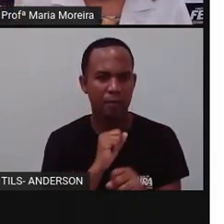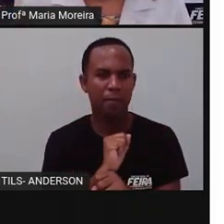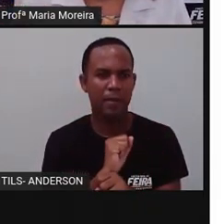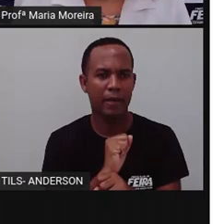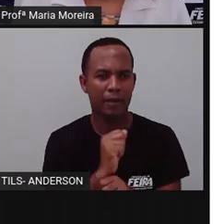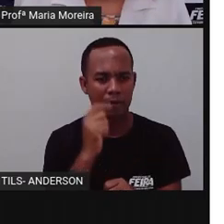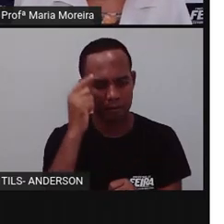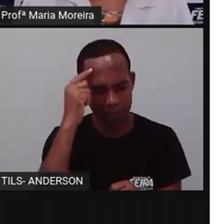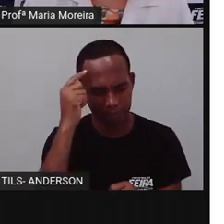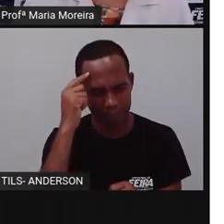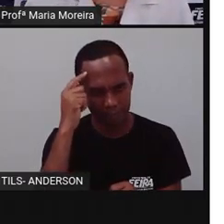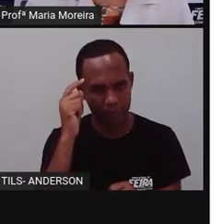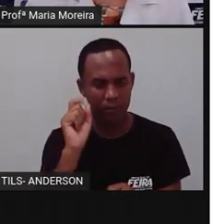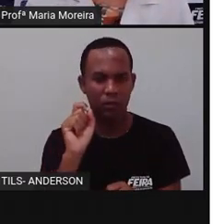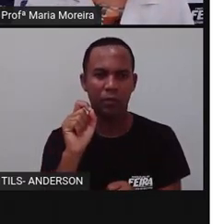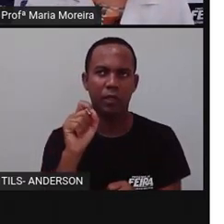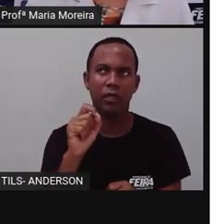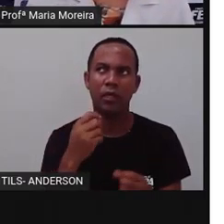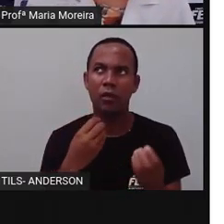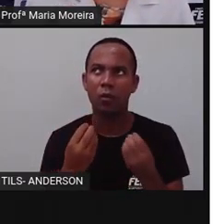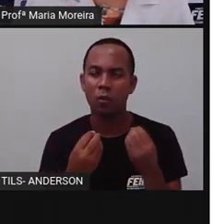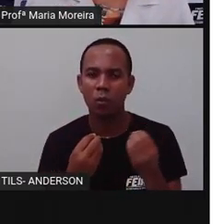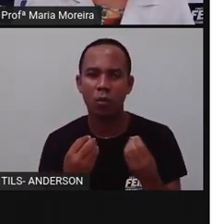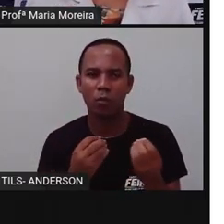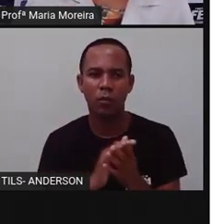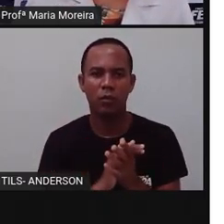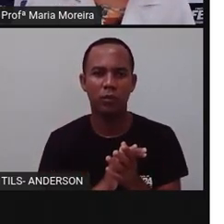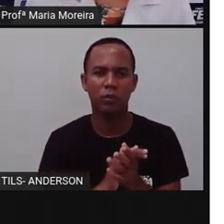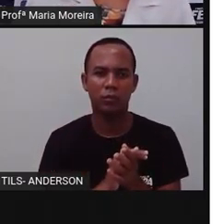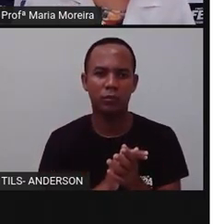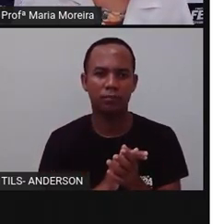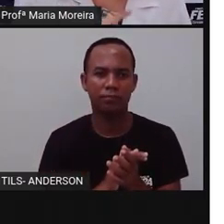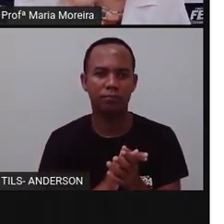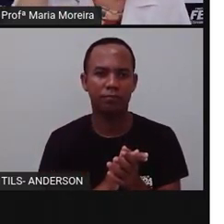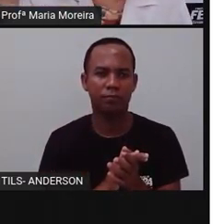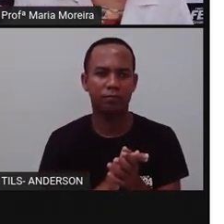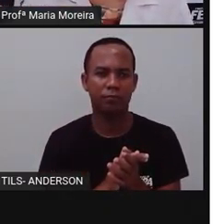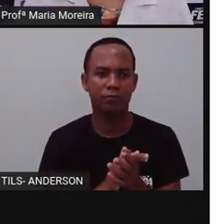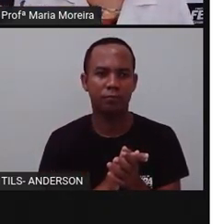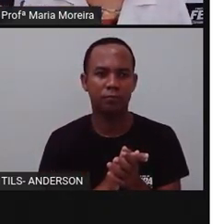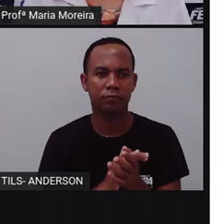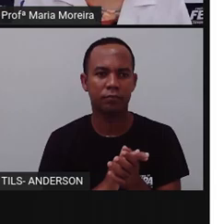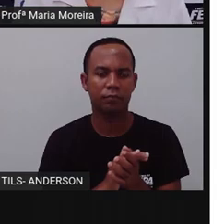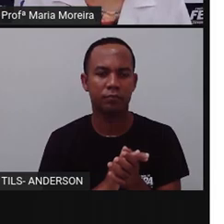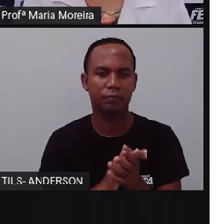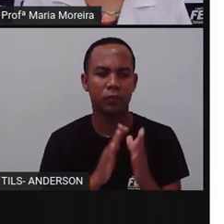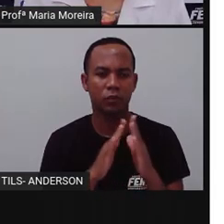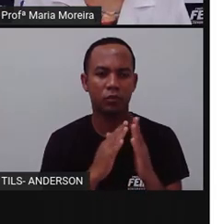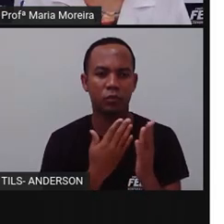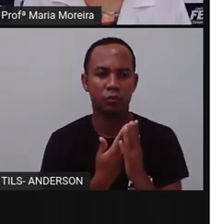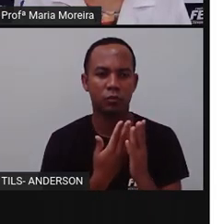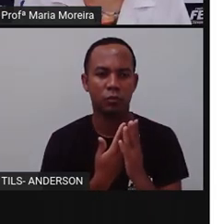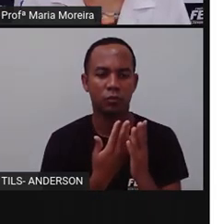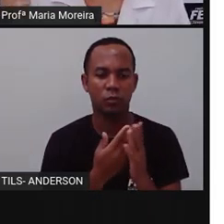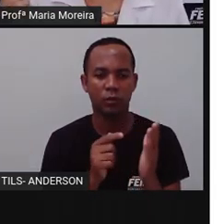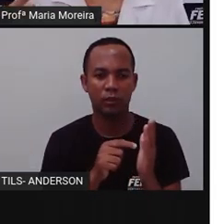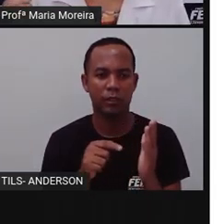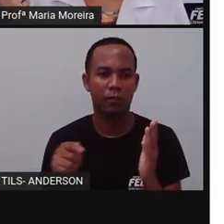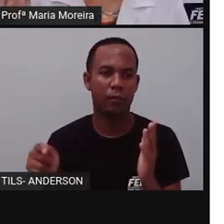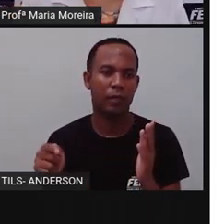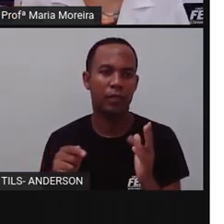que ele fala, tem personagens? O que é que acontece? Então, ó, nessas aulas de linguagem, nessa semana, a Pró vai